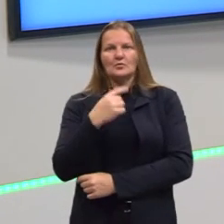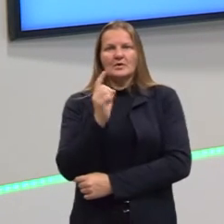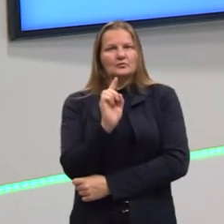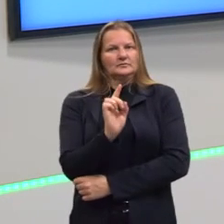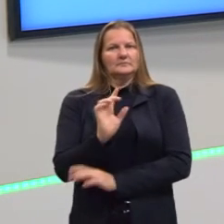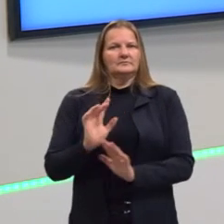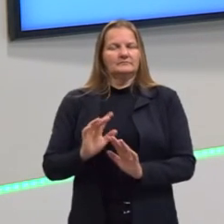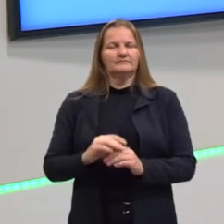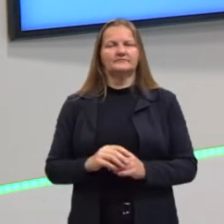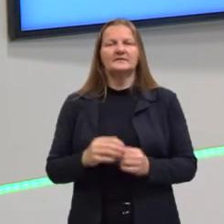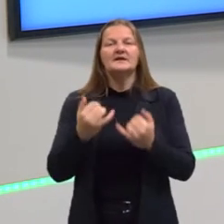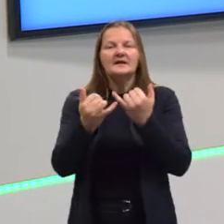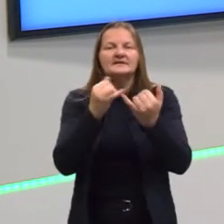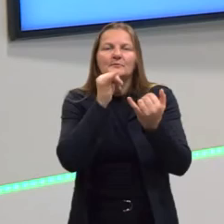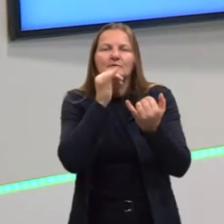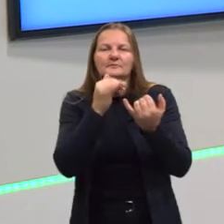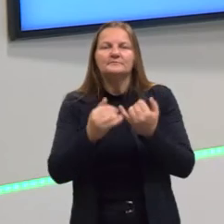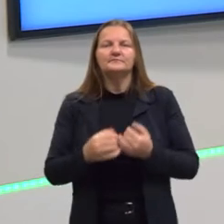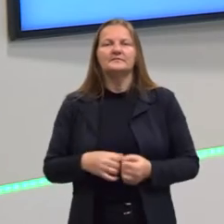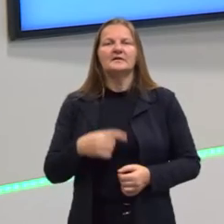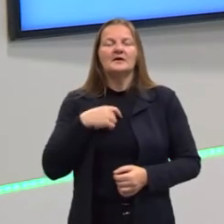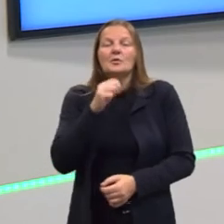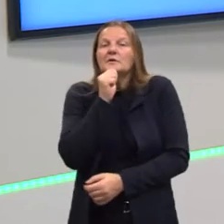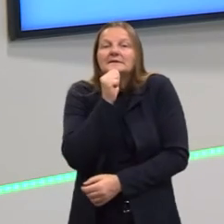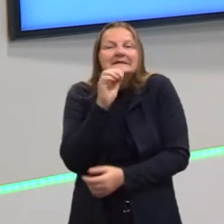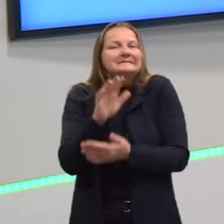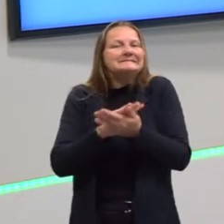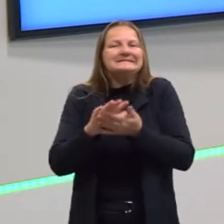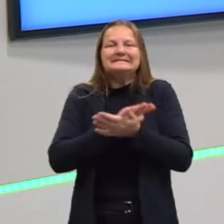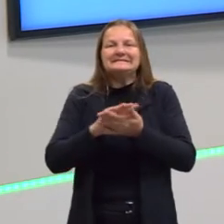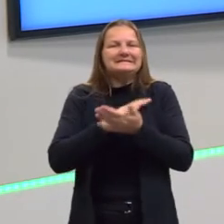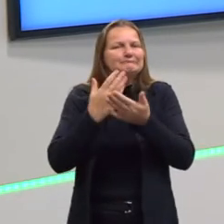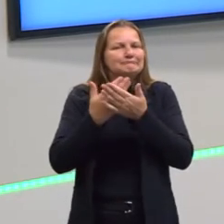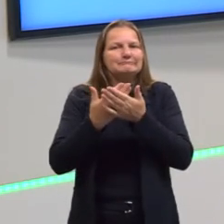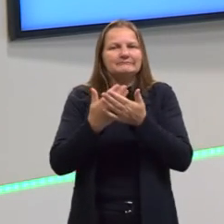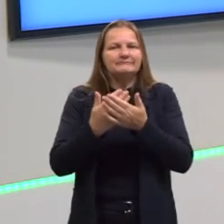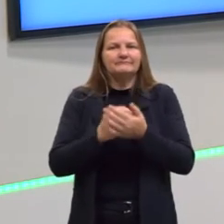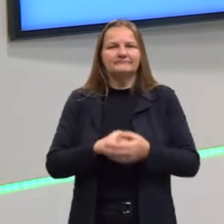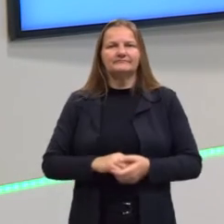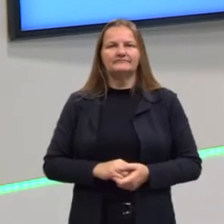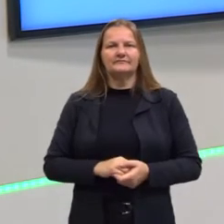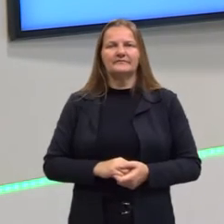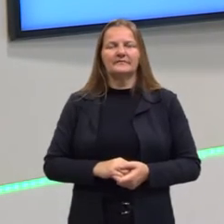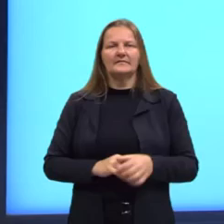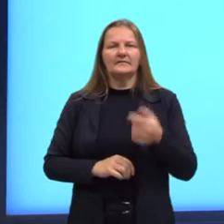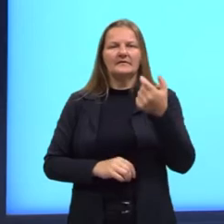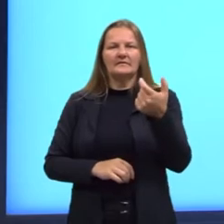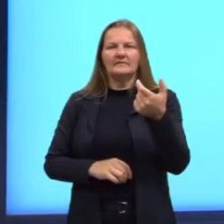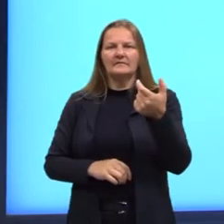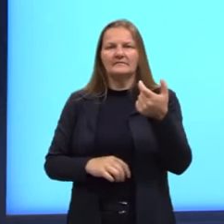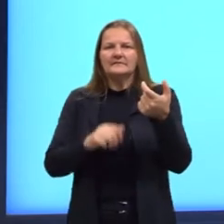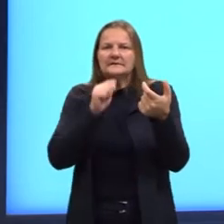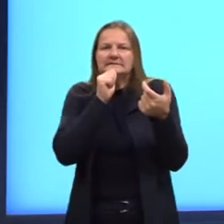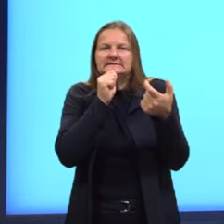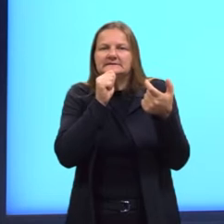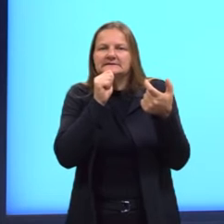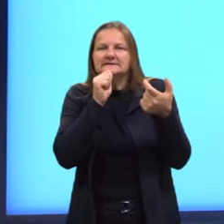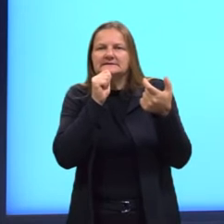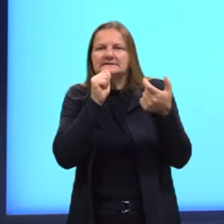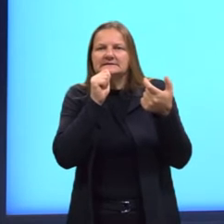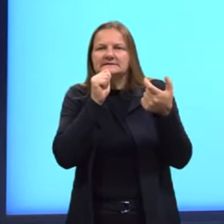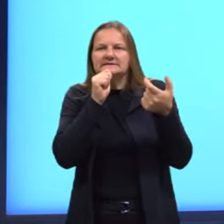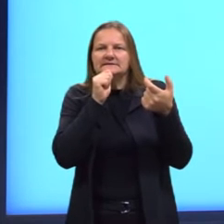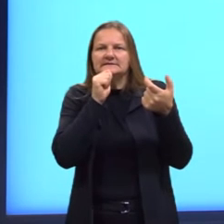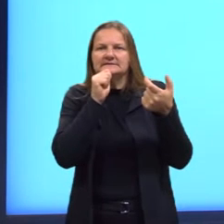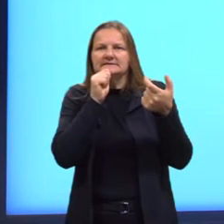irrelevante história de hiato eu ainda não estudei ó eu botei o hiato que eu ainda que elas são as frases